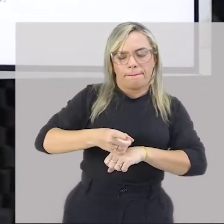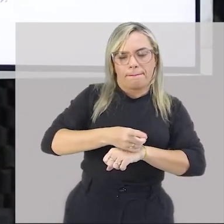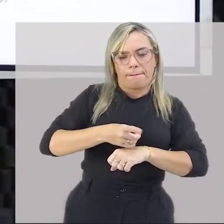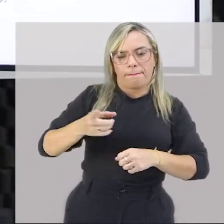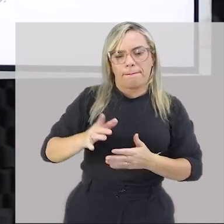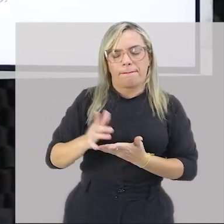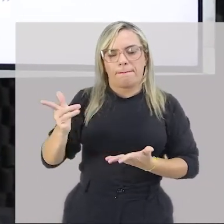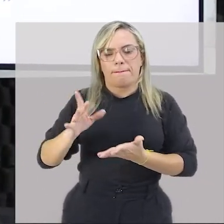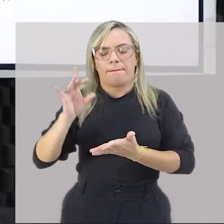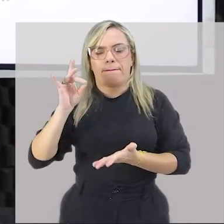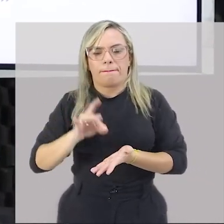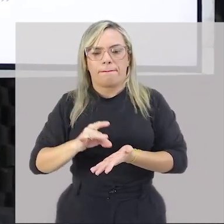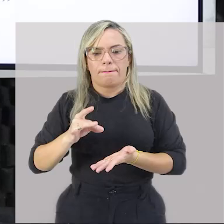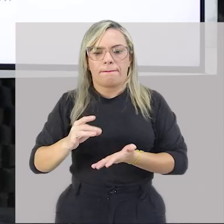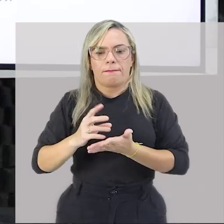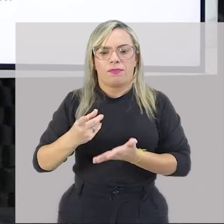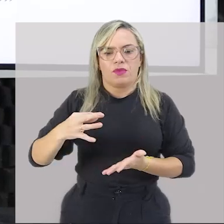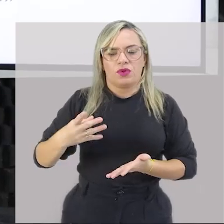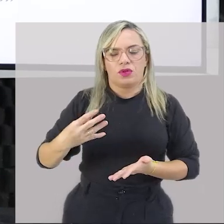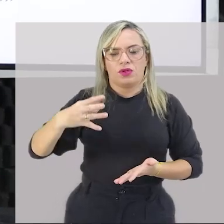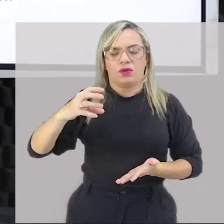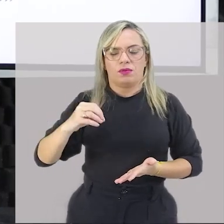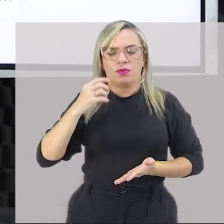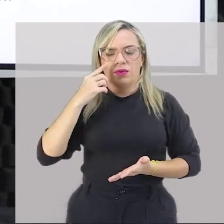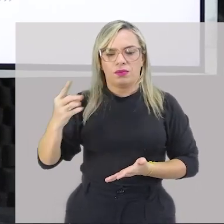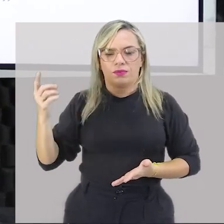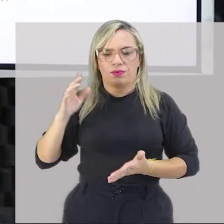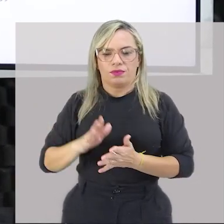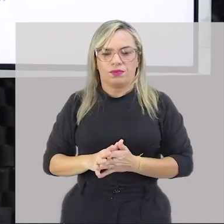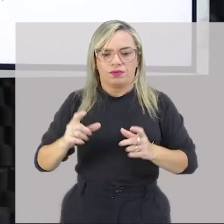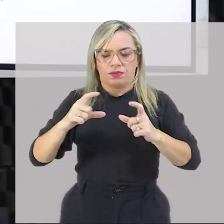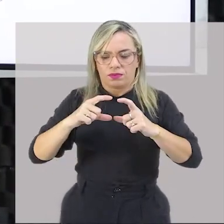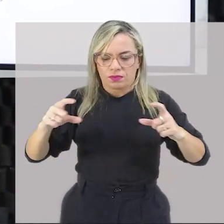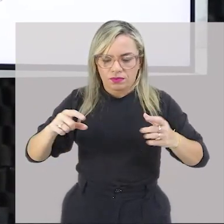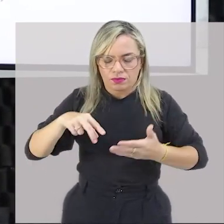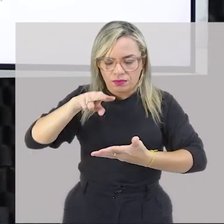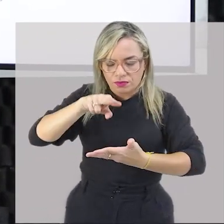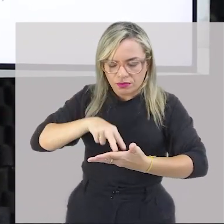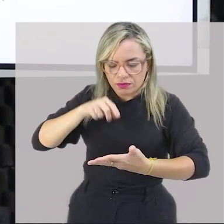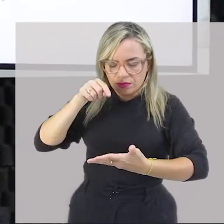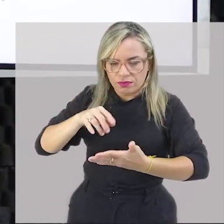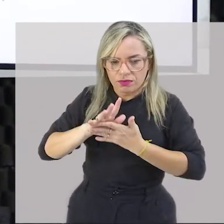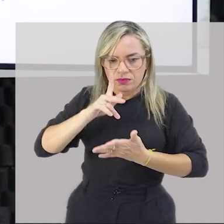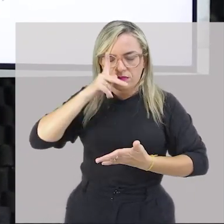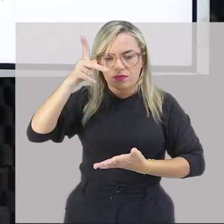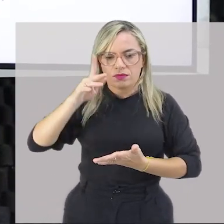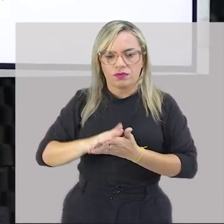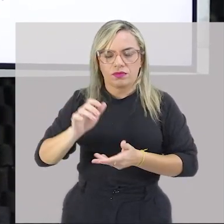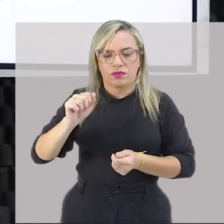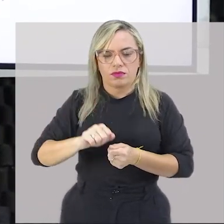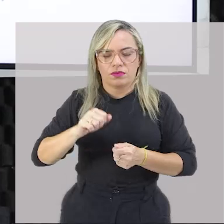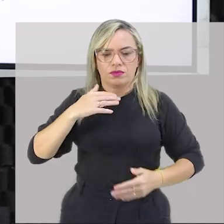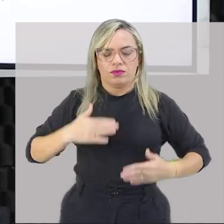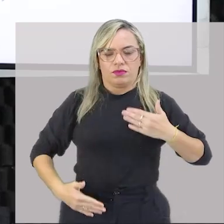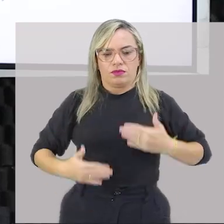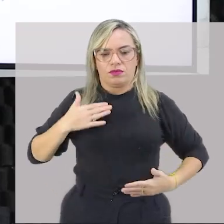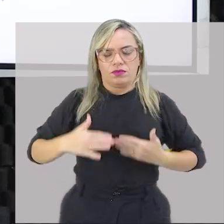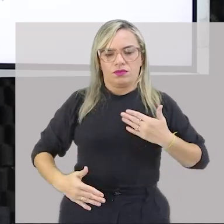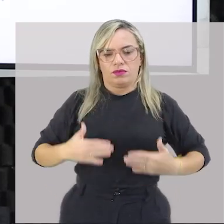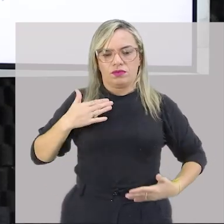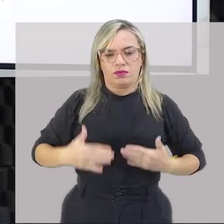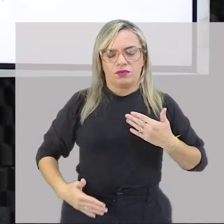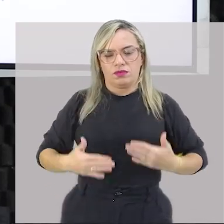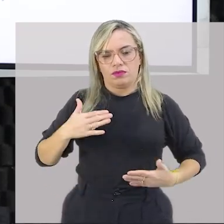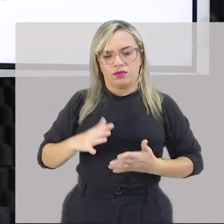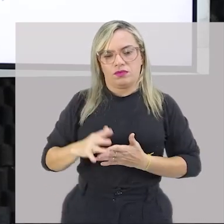elas, na verdade, são dinamômetros. A indicação da balança é a força que a balança faz na gente, que também é chamada